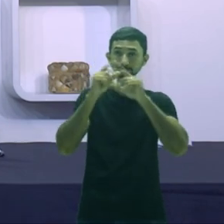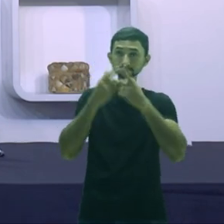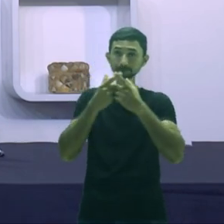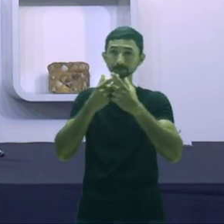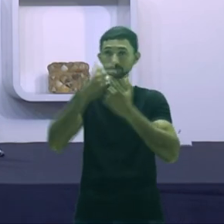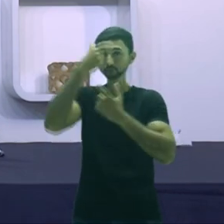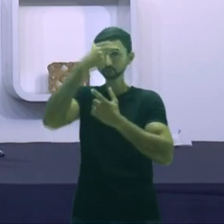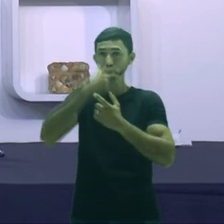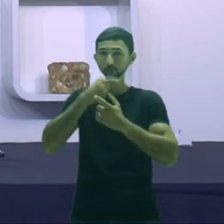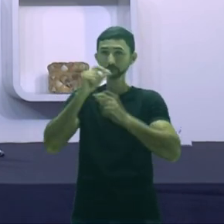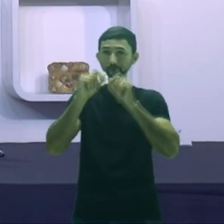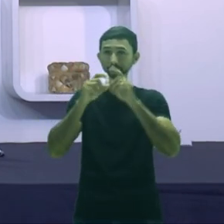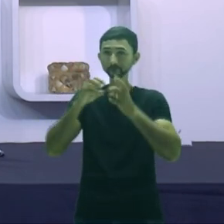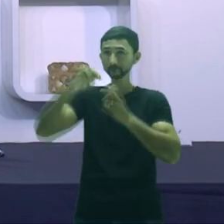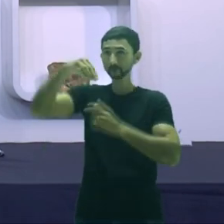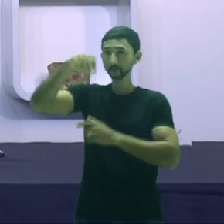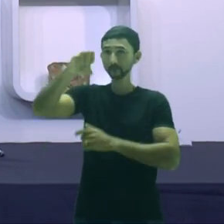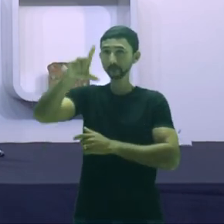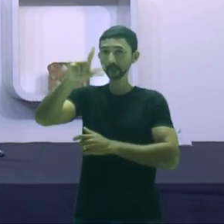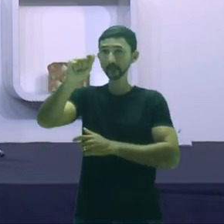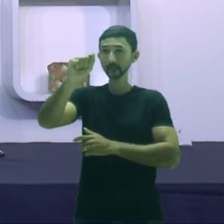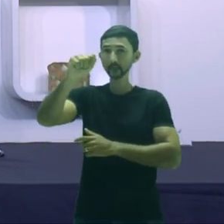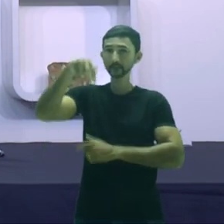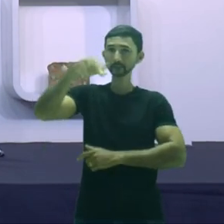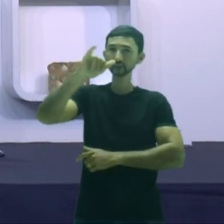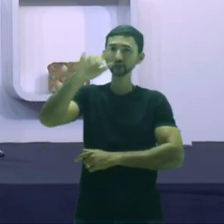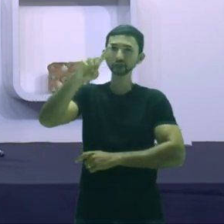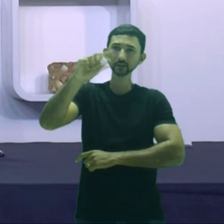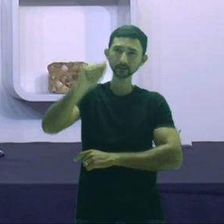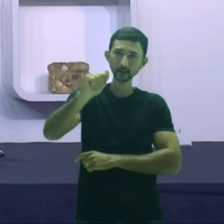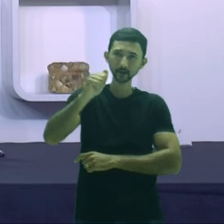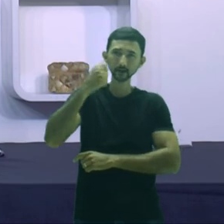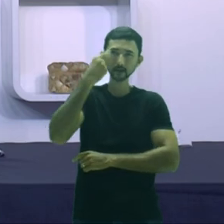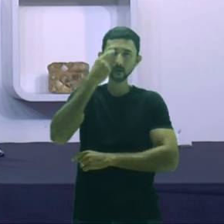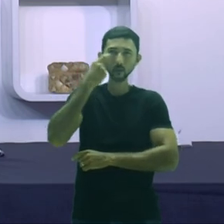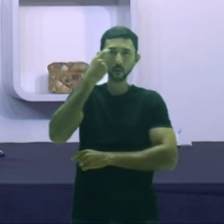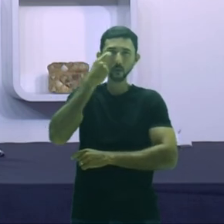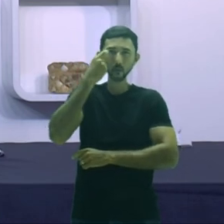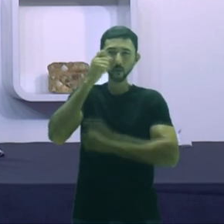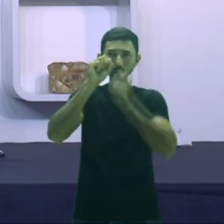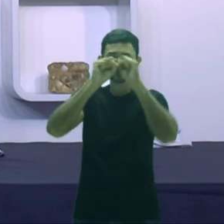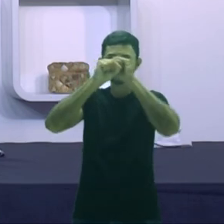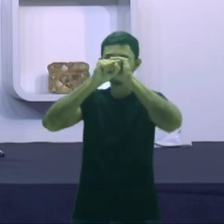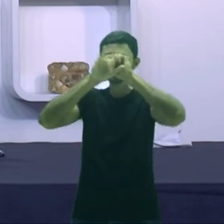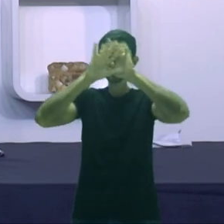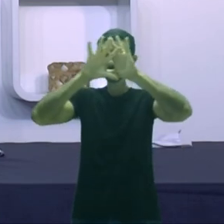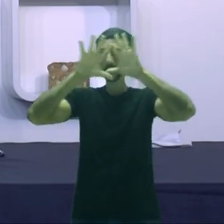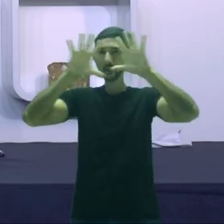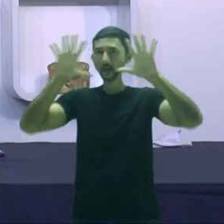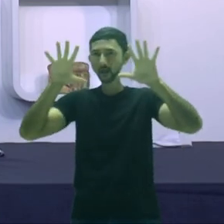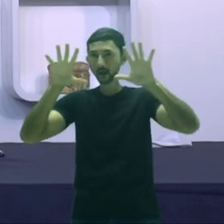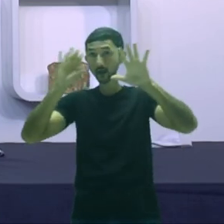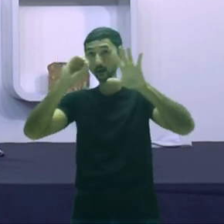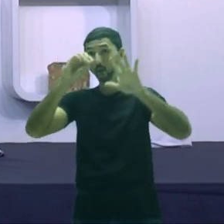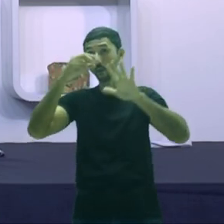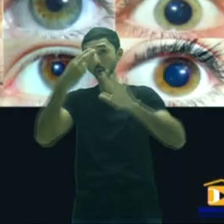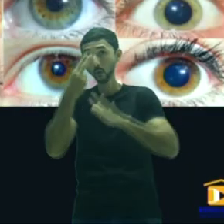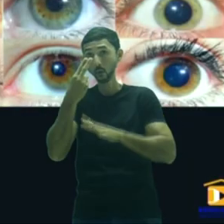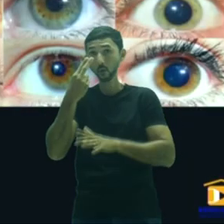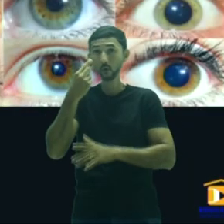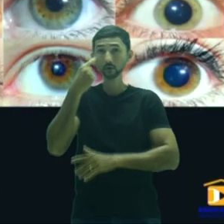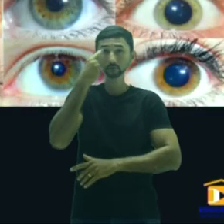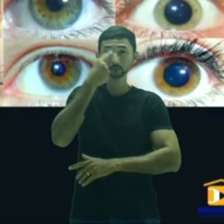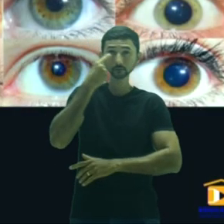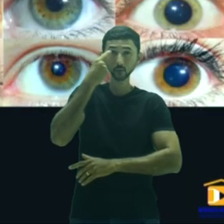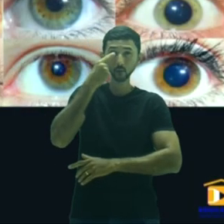de pigmentação de melanina na íris, ah, que deixa o olho mais claro, né? O olho é com